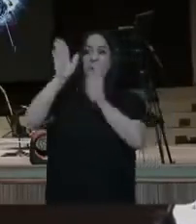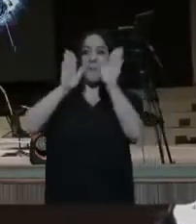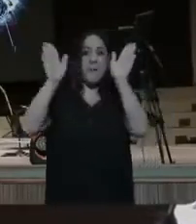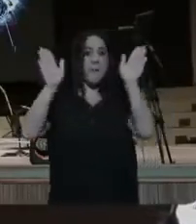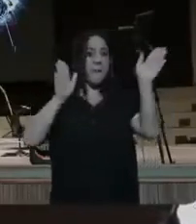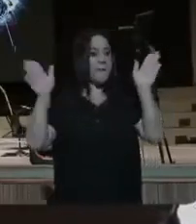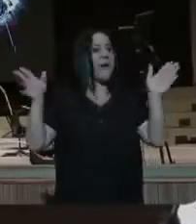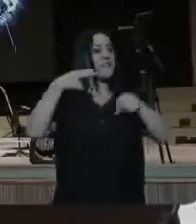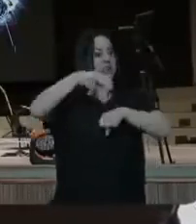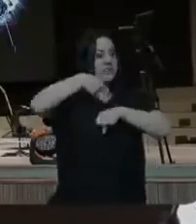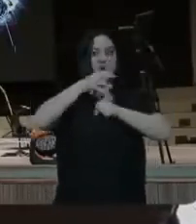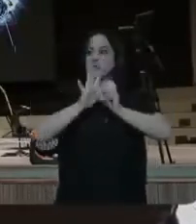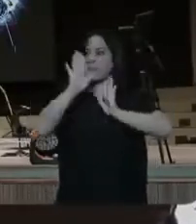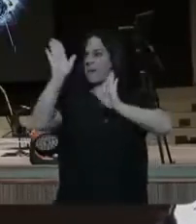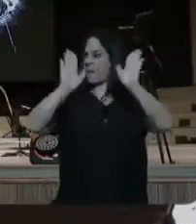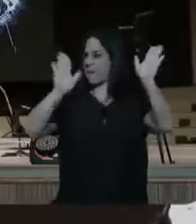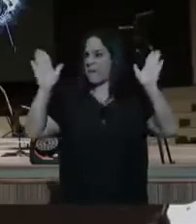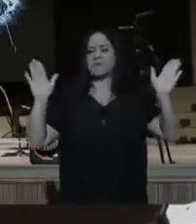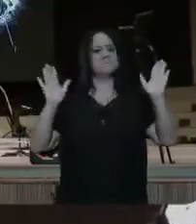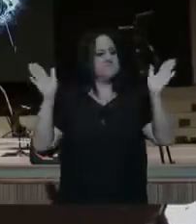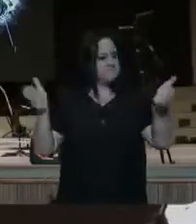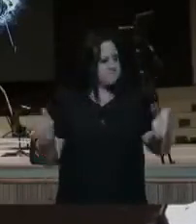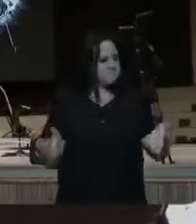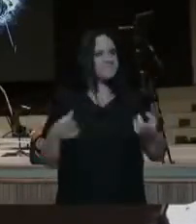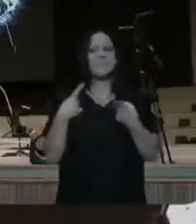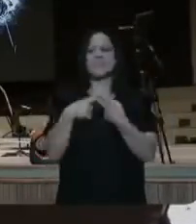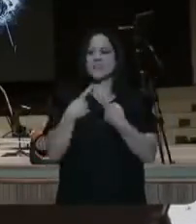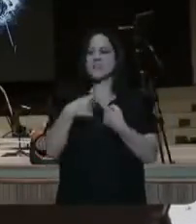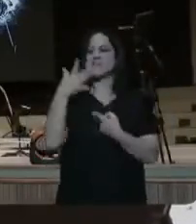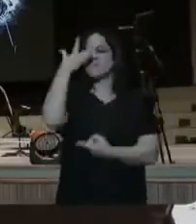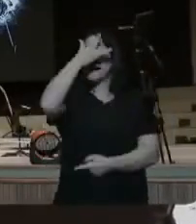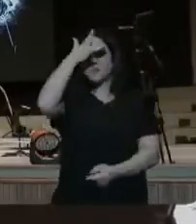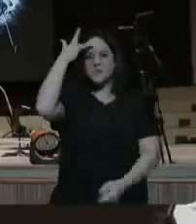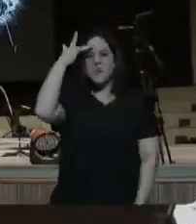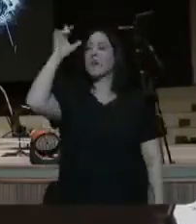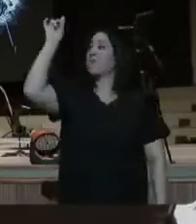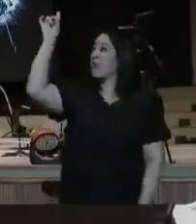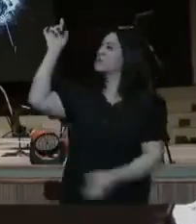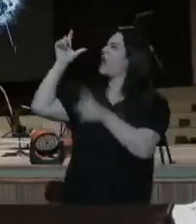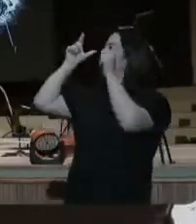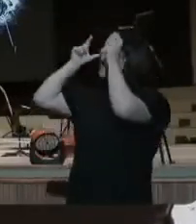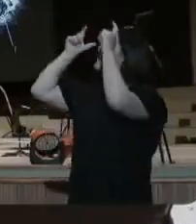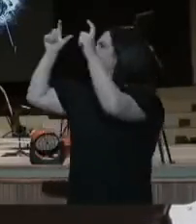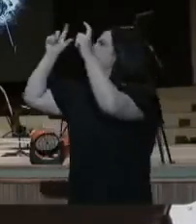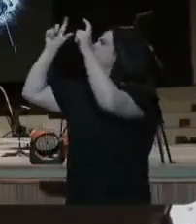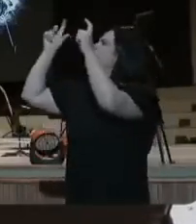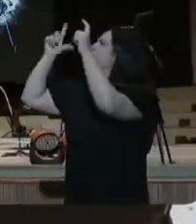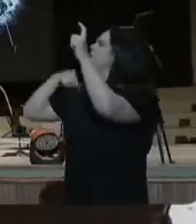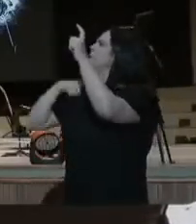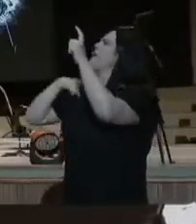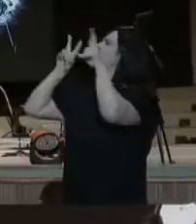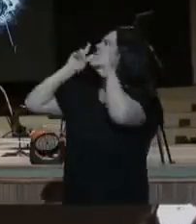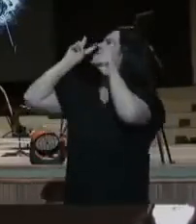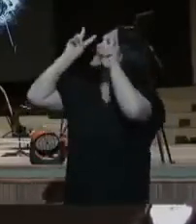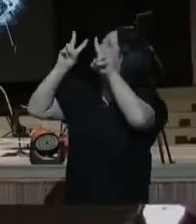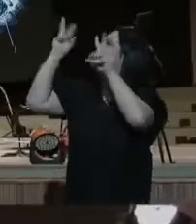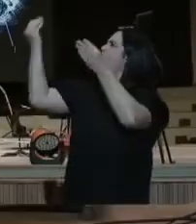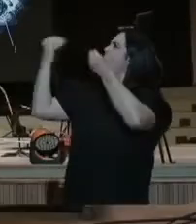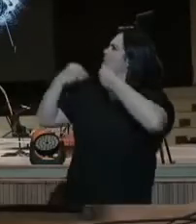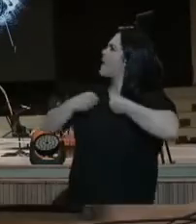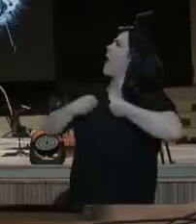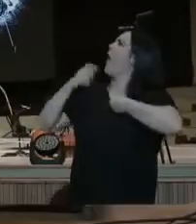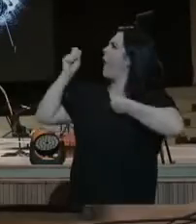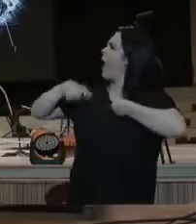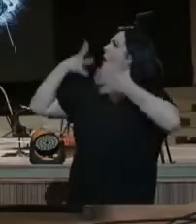porque alguém ouviu e creu numa visão e num propósito da parte de deus aleluia